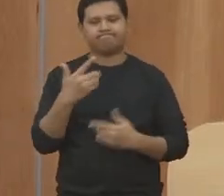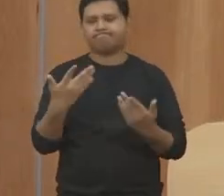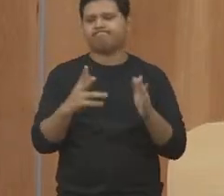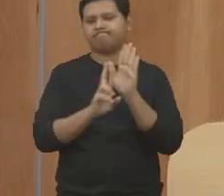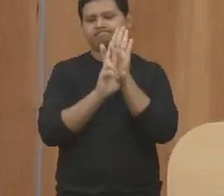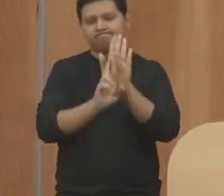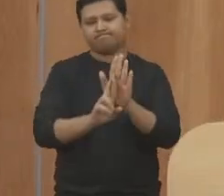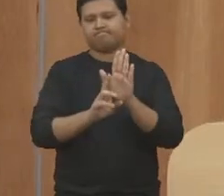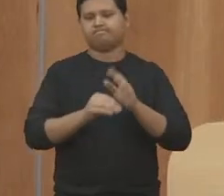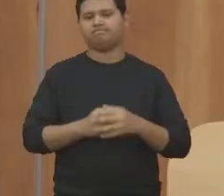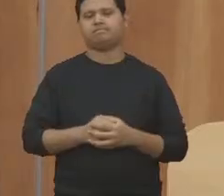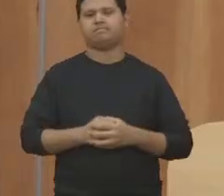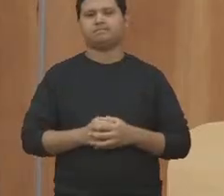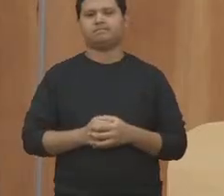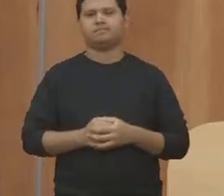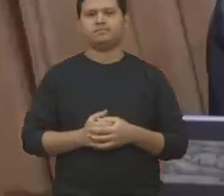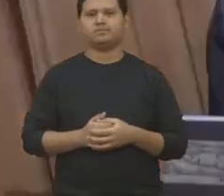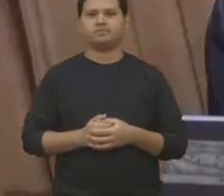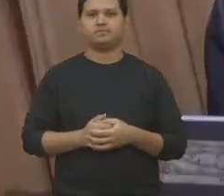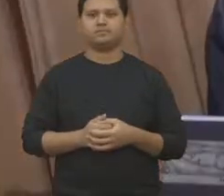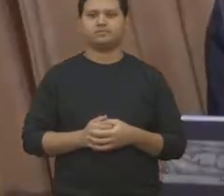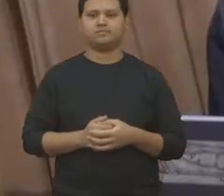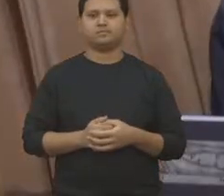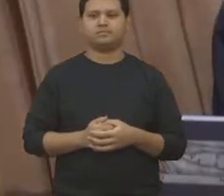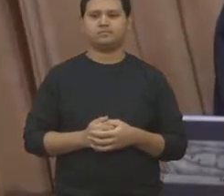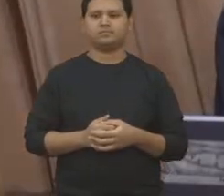uma resposta.